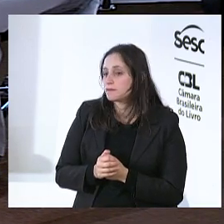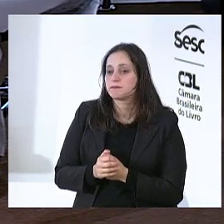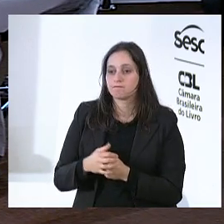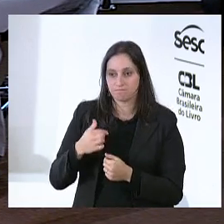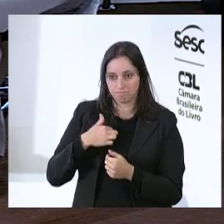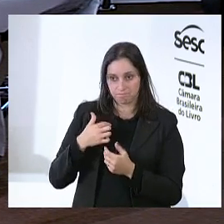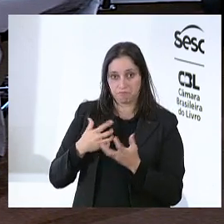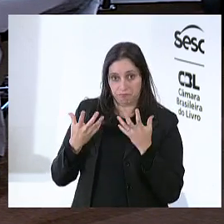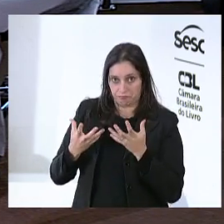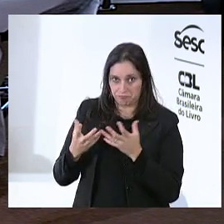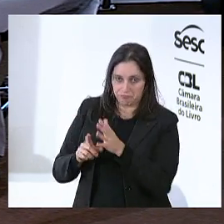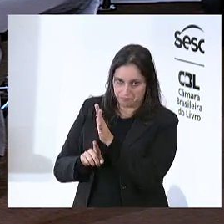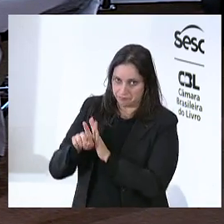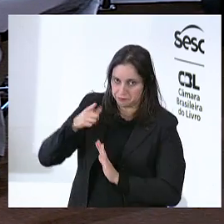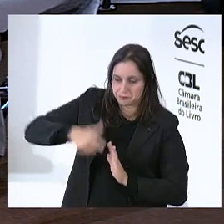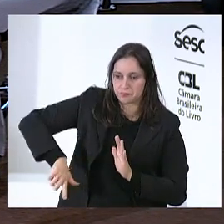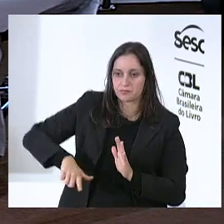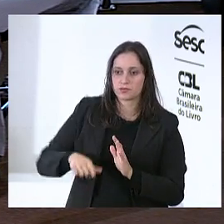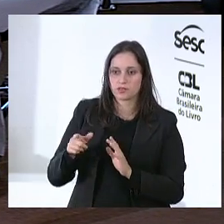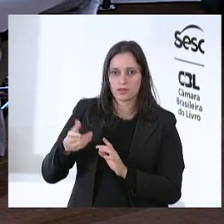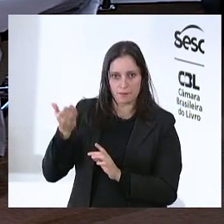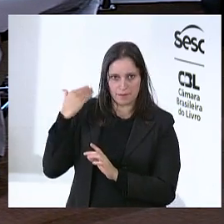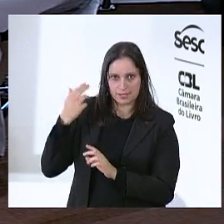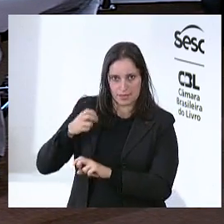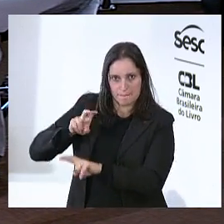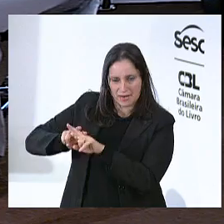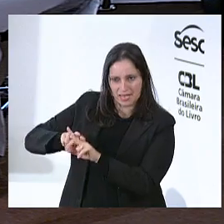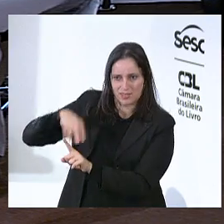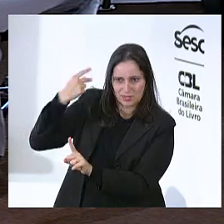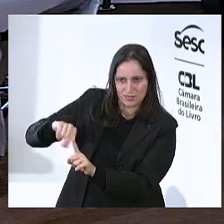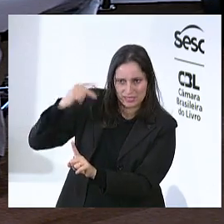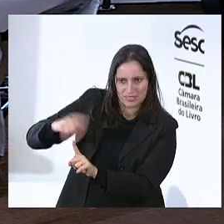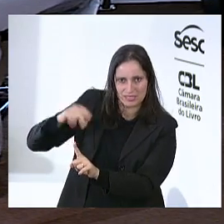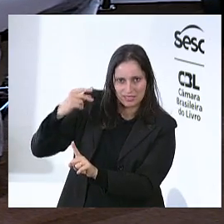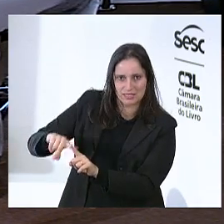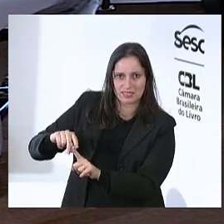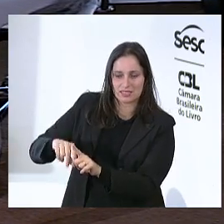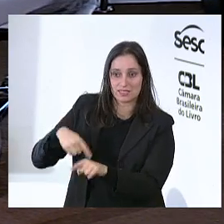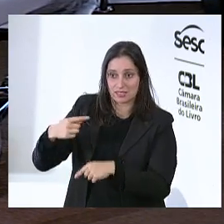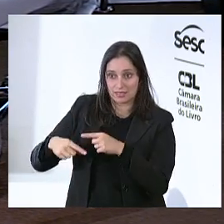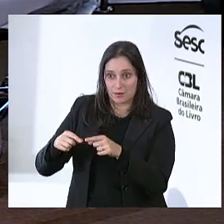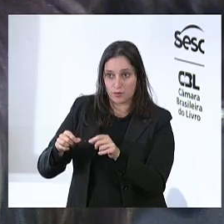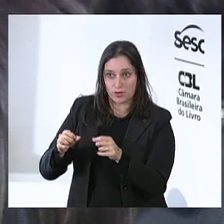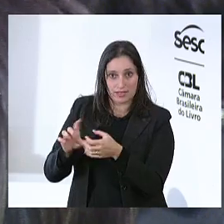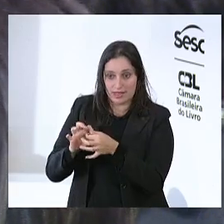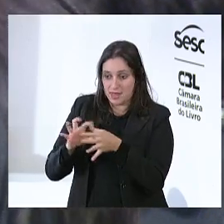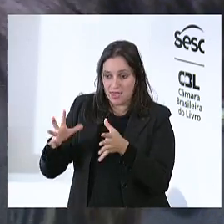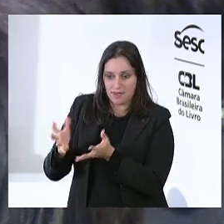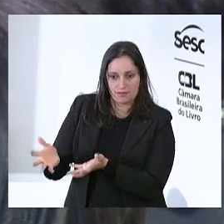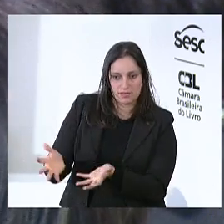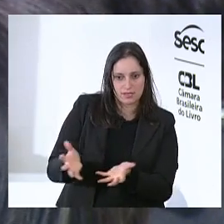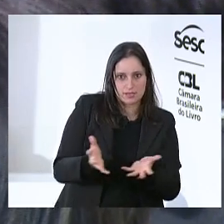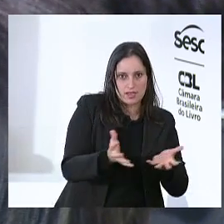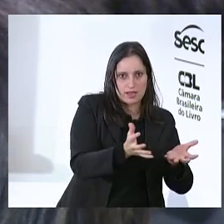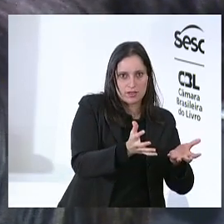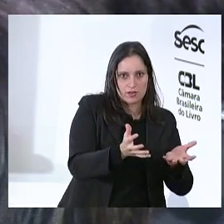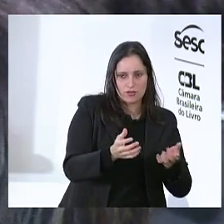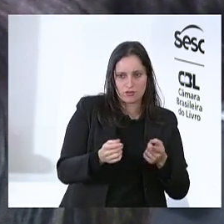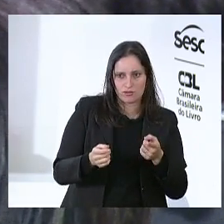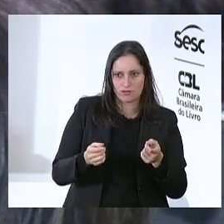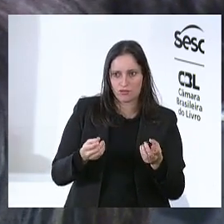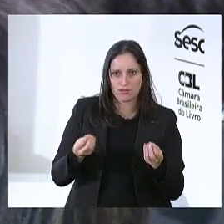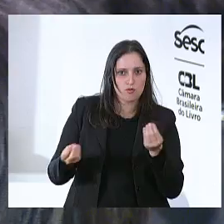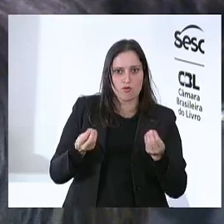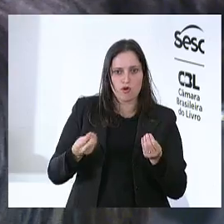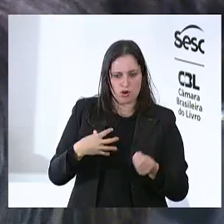queria saber se as torturas que o senhor sofreu na época vieram a interferir no seu período pós-liberdade. Sei lá,